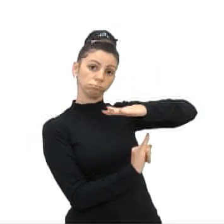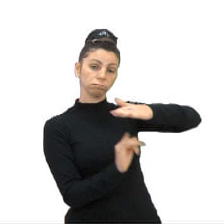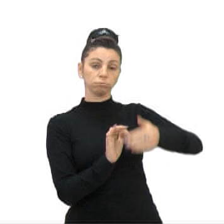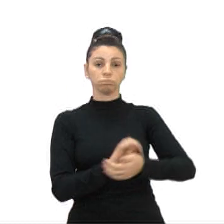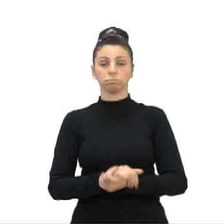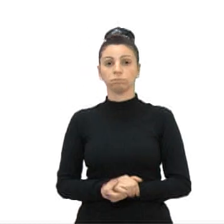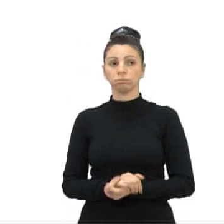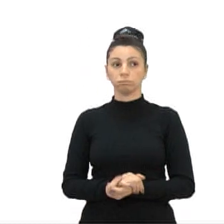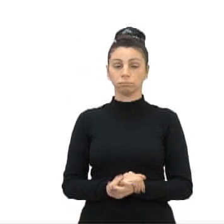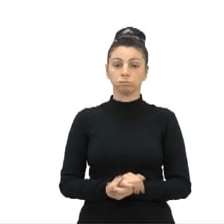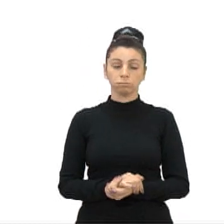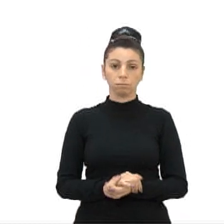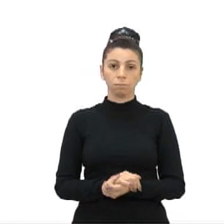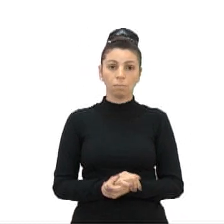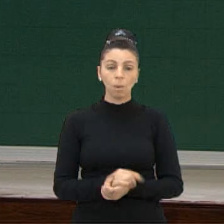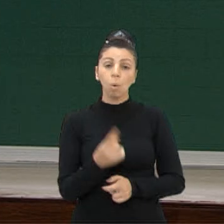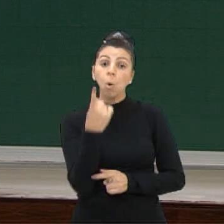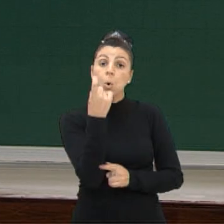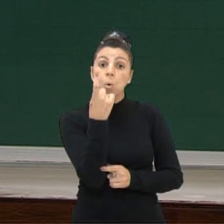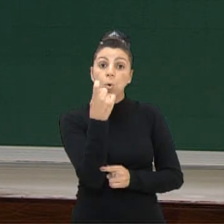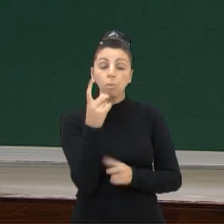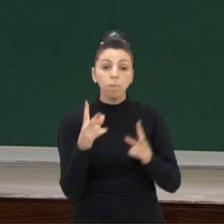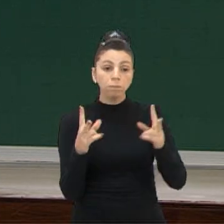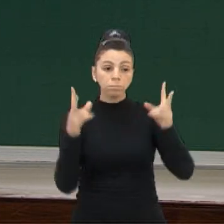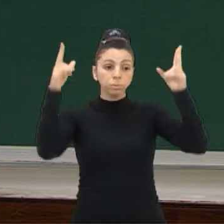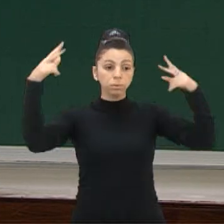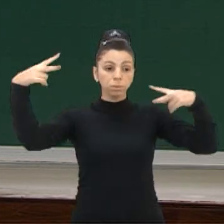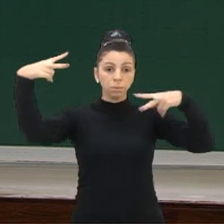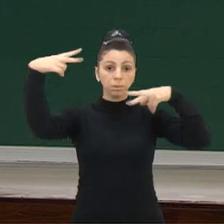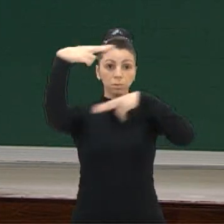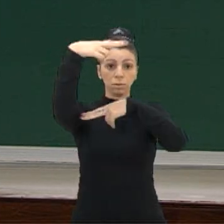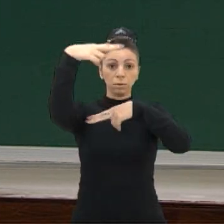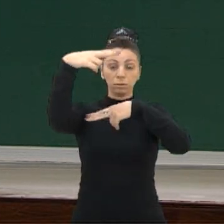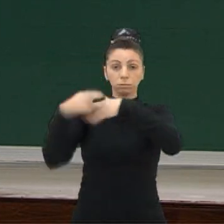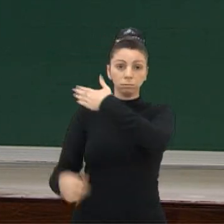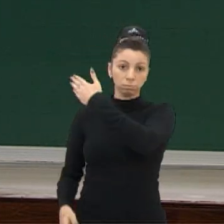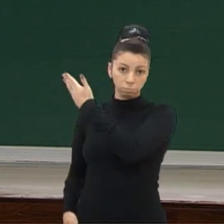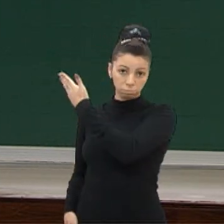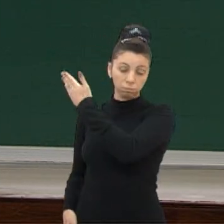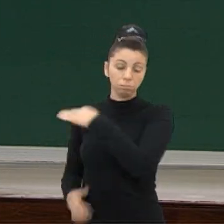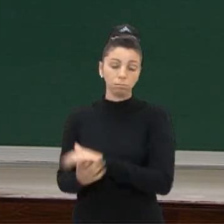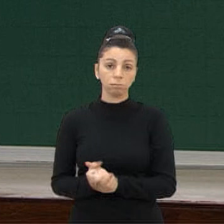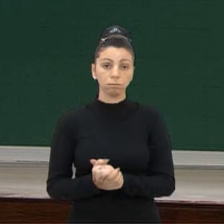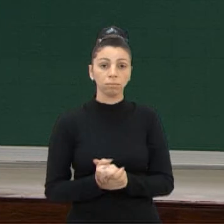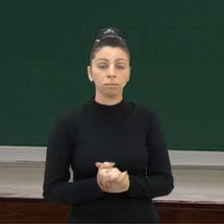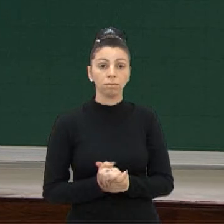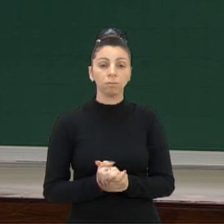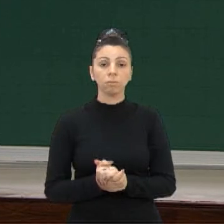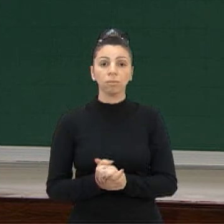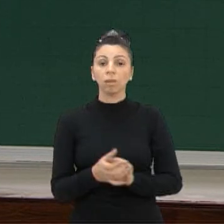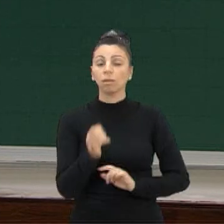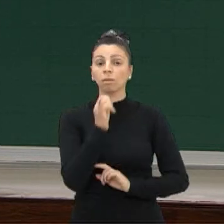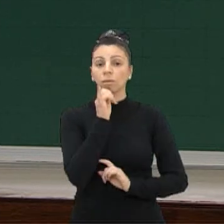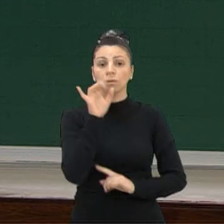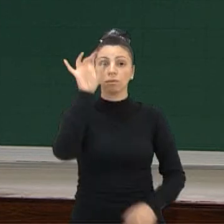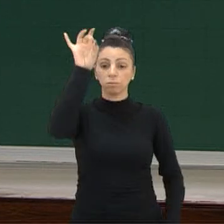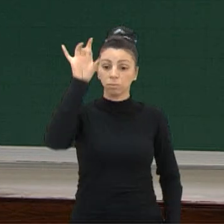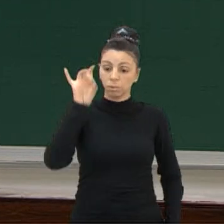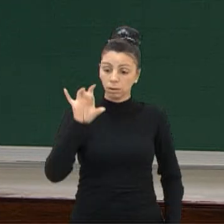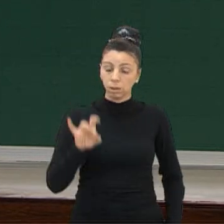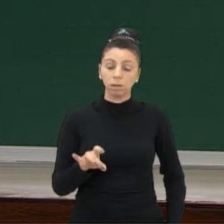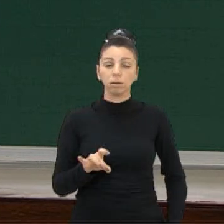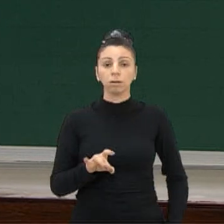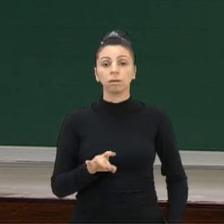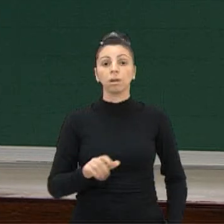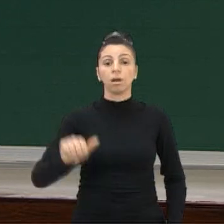crônica, identifique uma passagem da crônica, Catadores de Tralhas e Sonhos, que exemplifica cada uma das